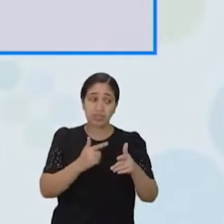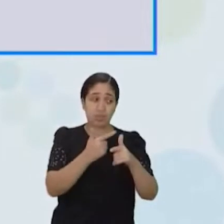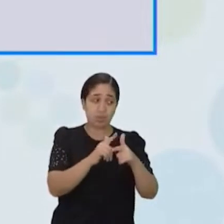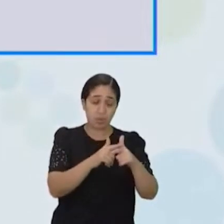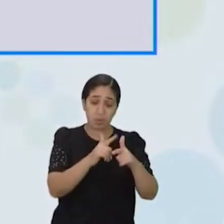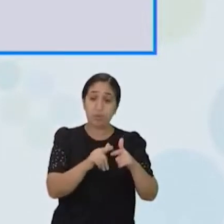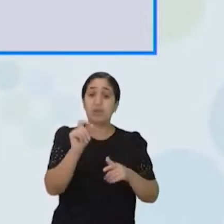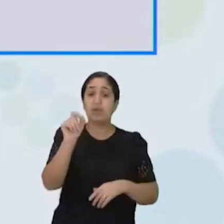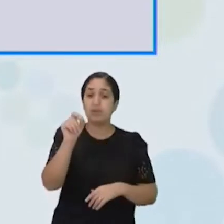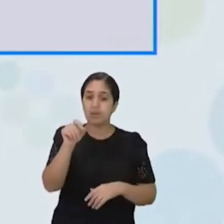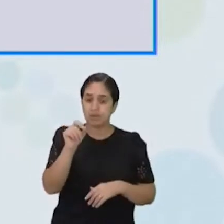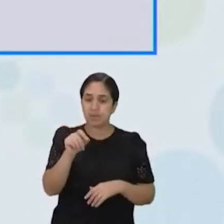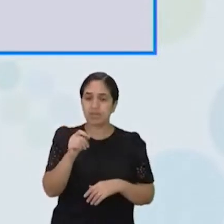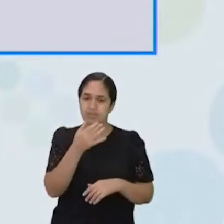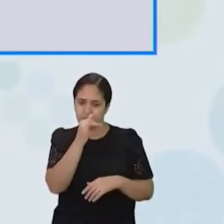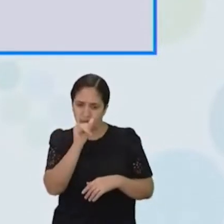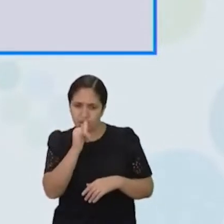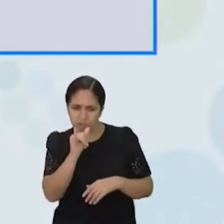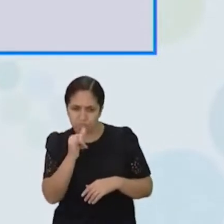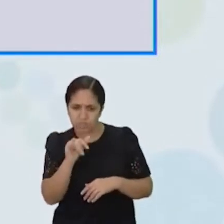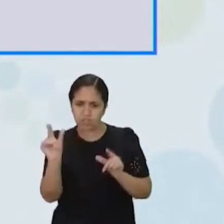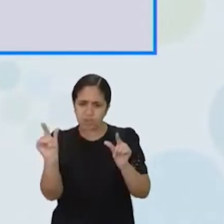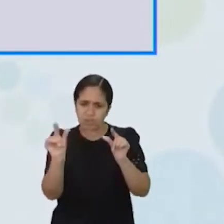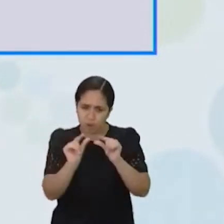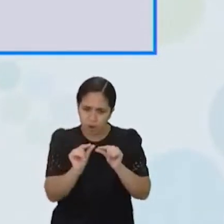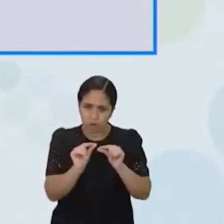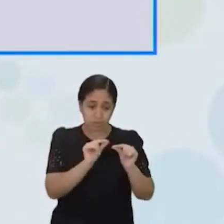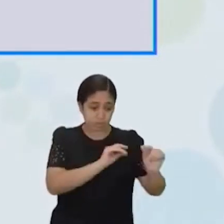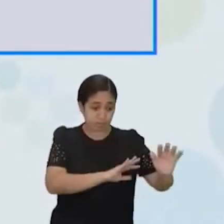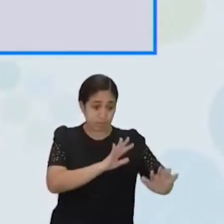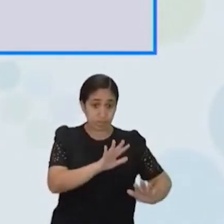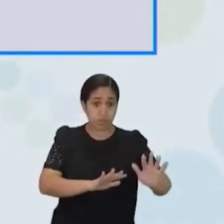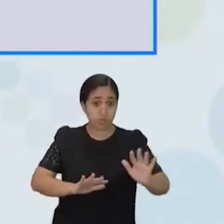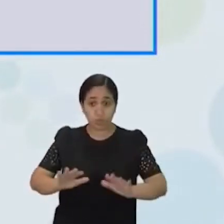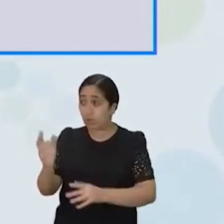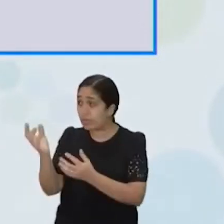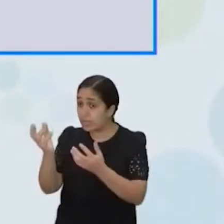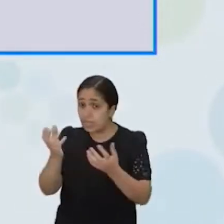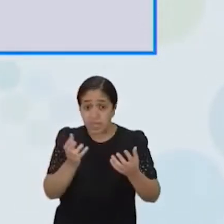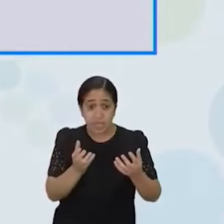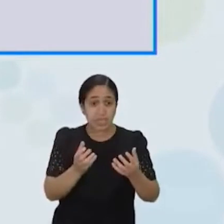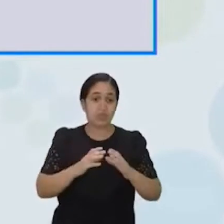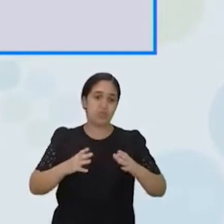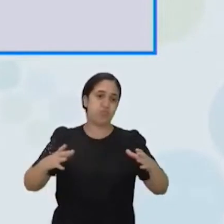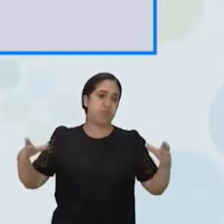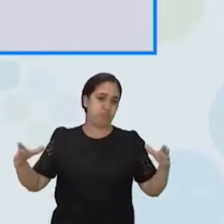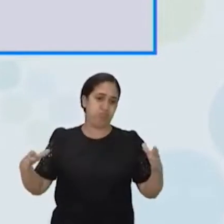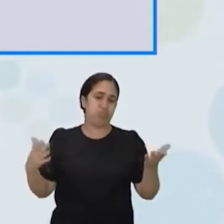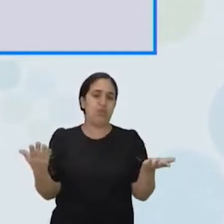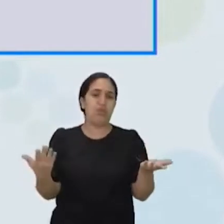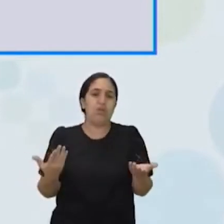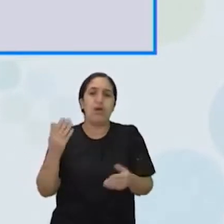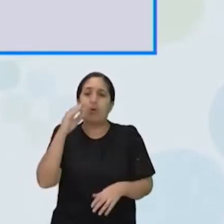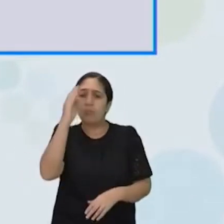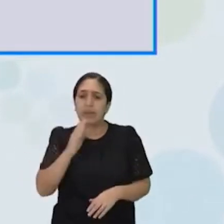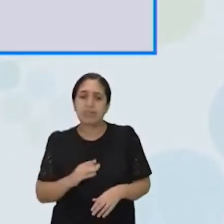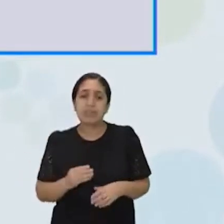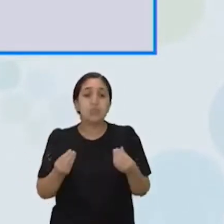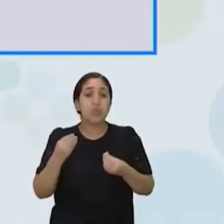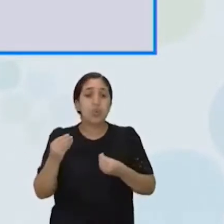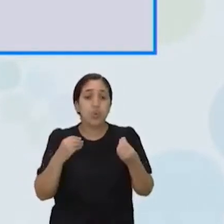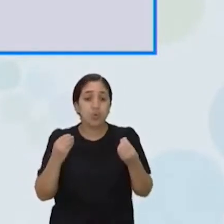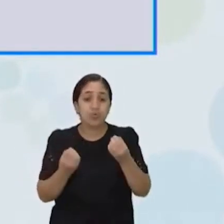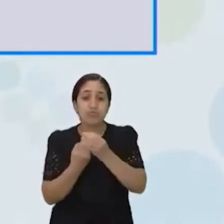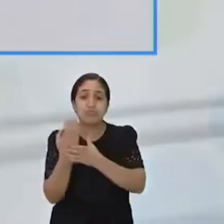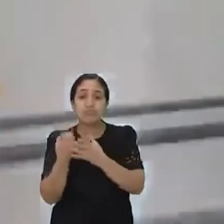nós temos pouca energia para muita gente consumindo. O Brasil teria outras formas de geração de